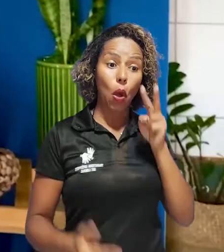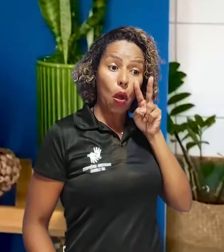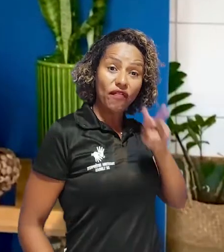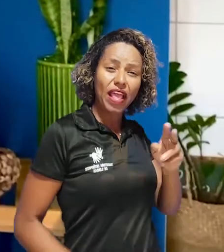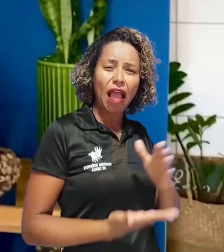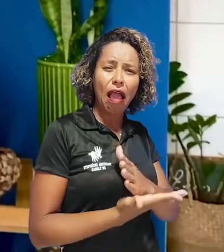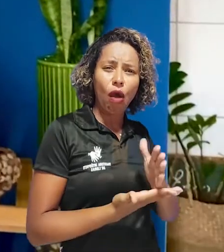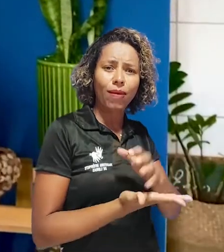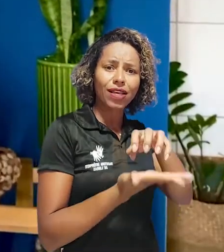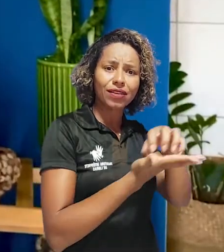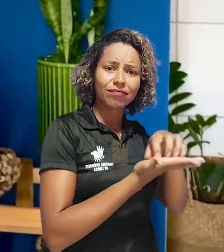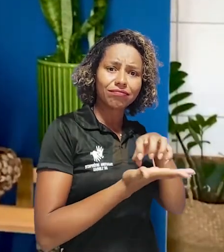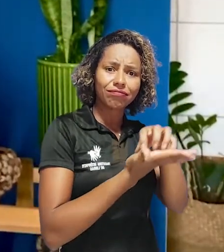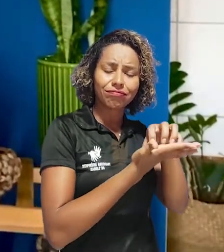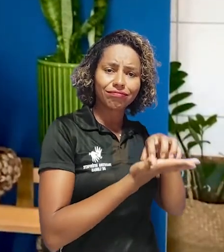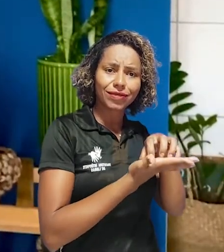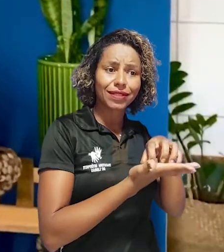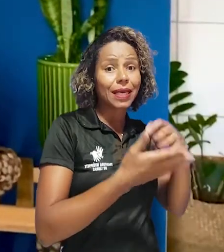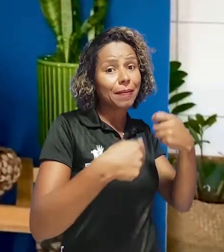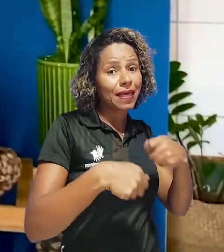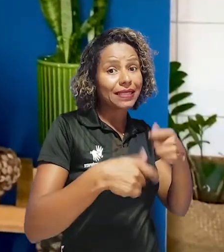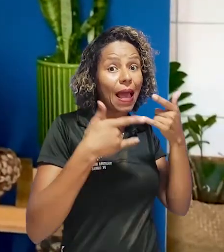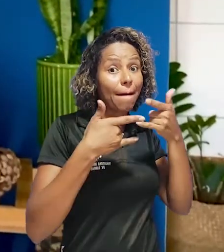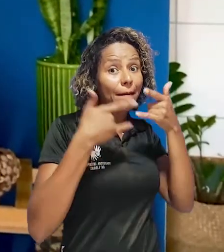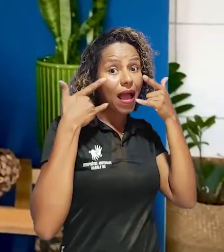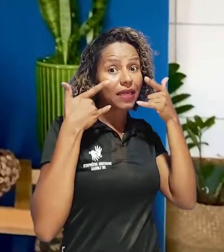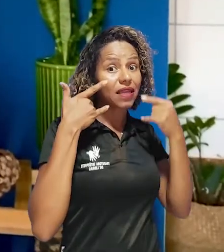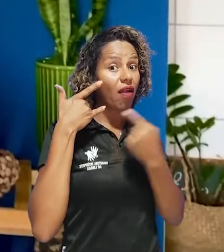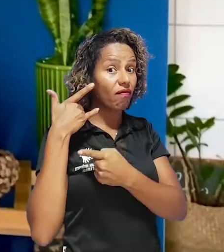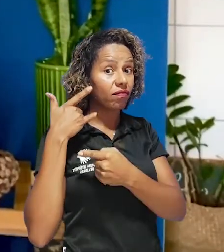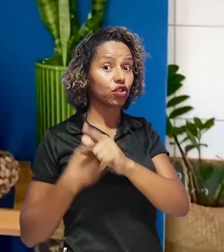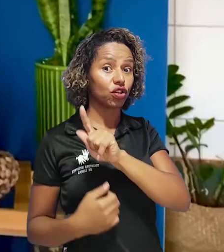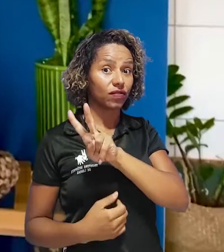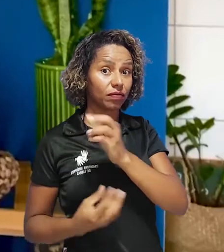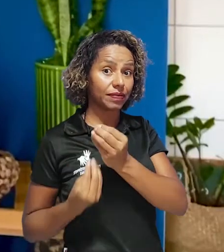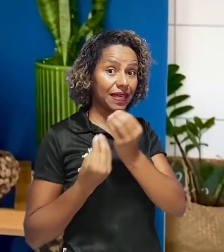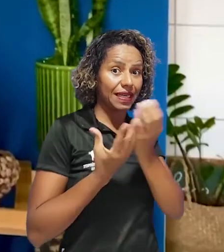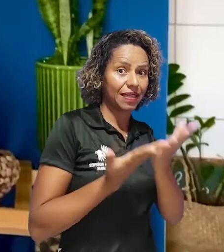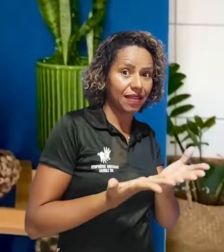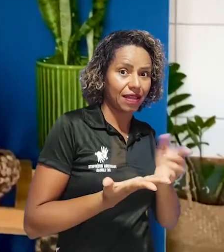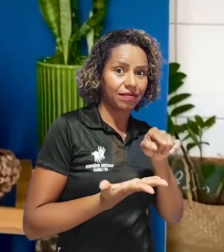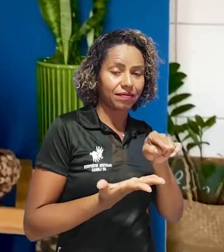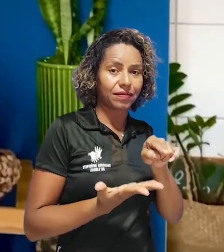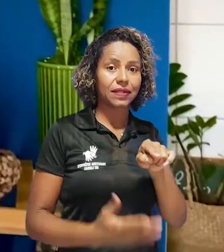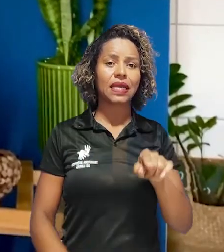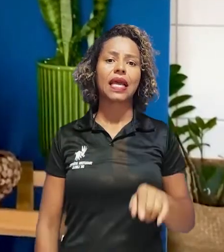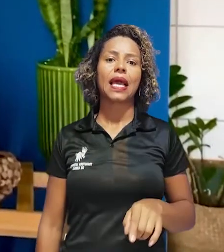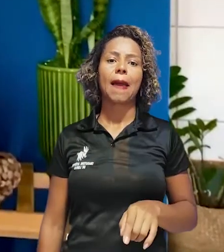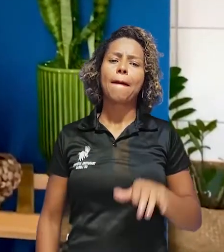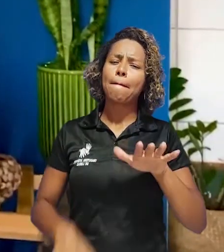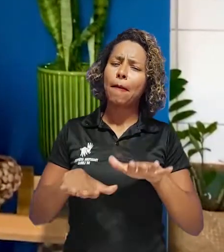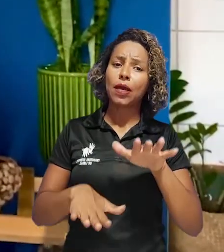demanda de instituições filantrópicas da cidade para recebimento de máscaras hoje a previsão é de que